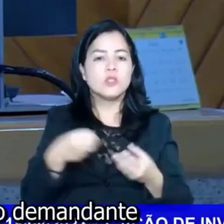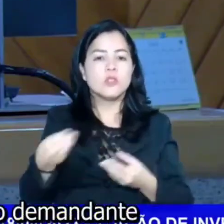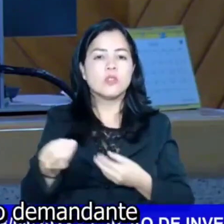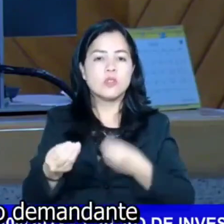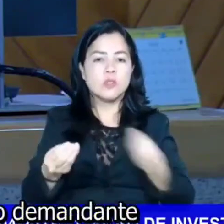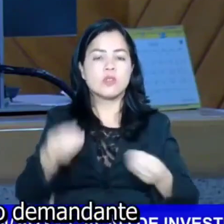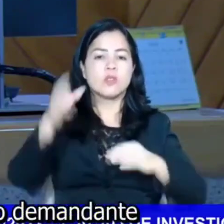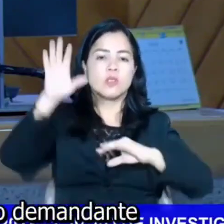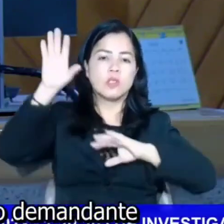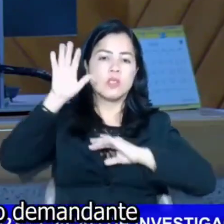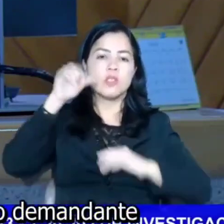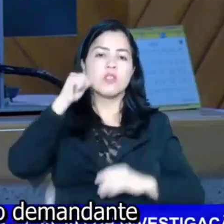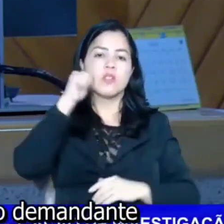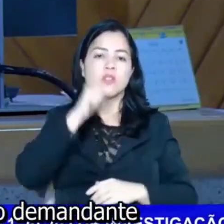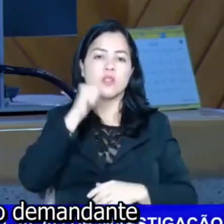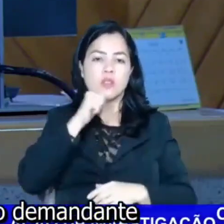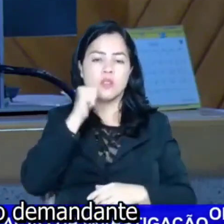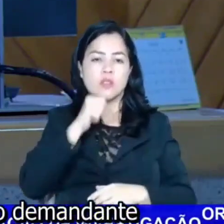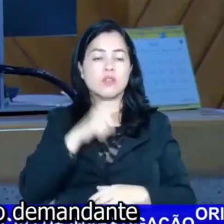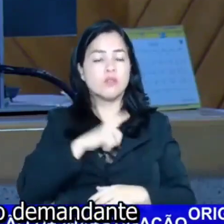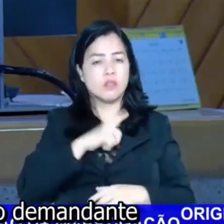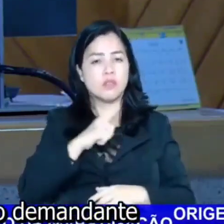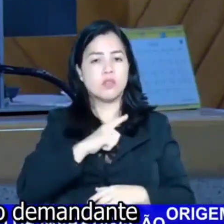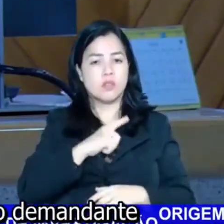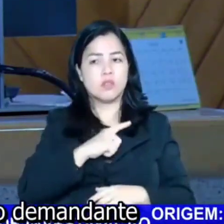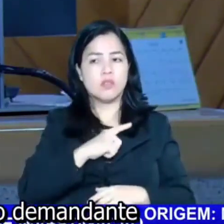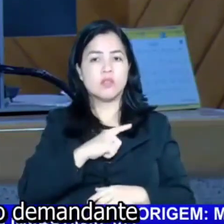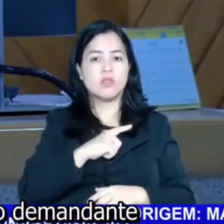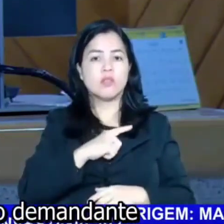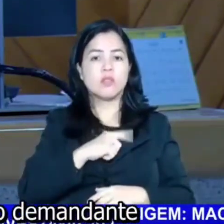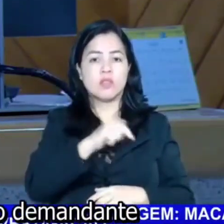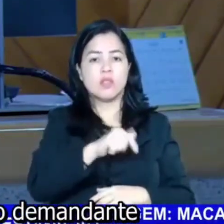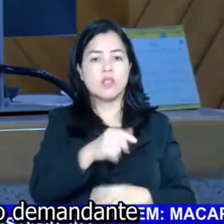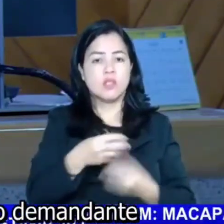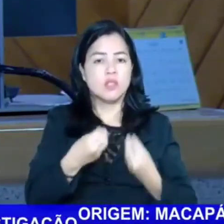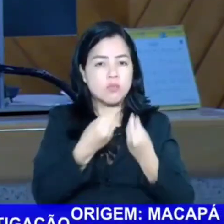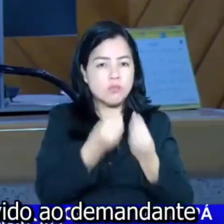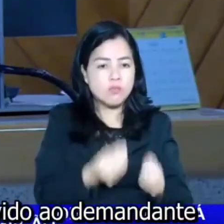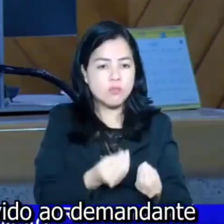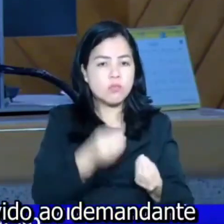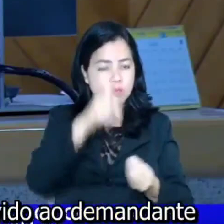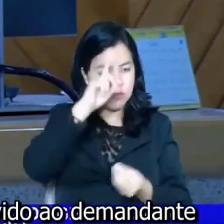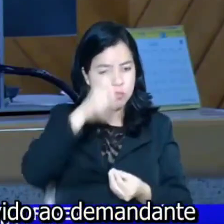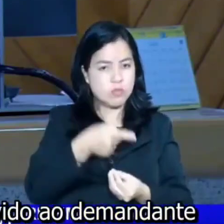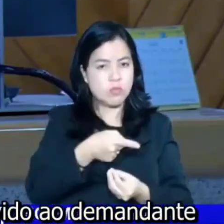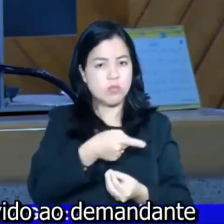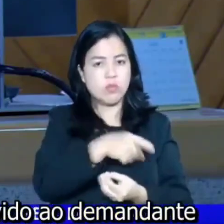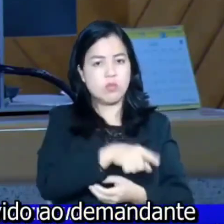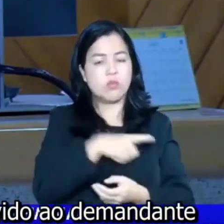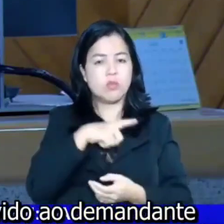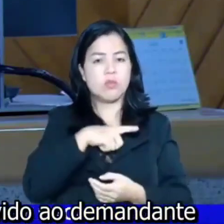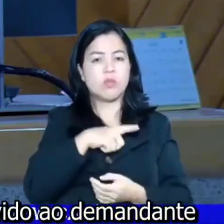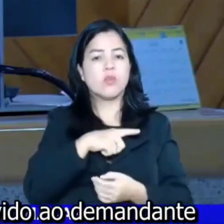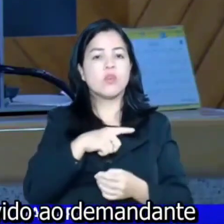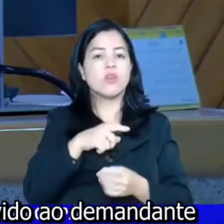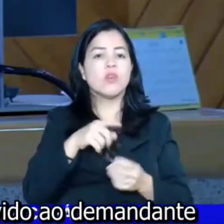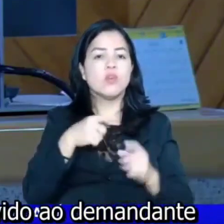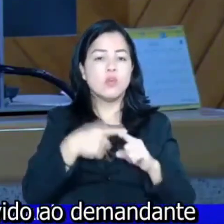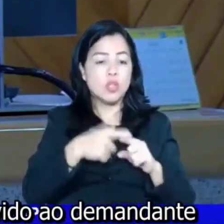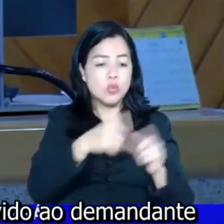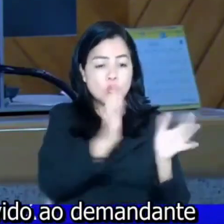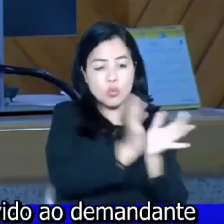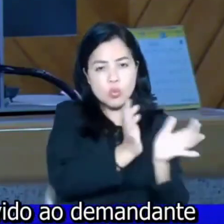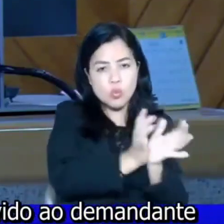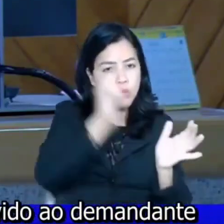à candidatura feminina, que deverá ser revertida ao demandante decorrente da cota racial,